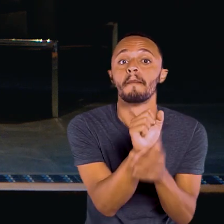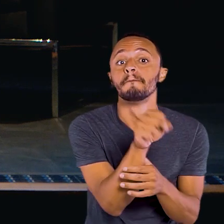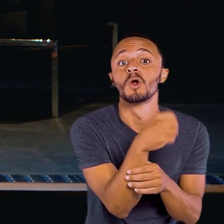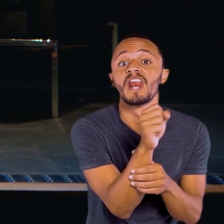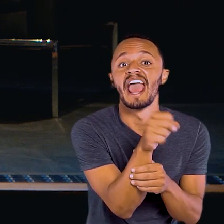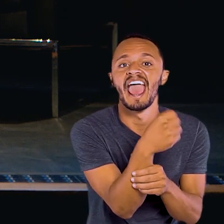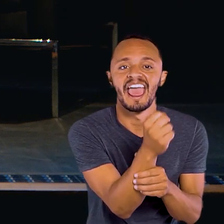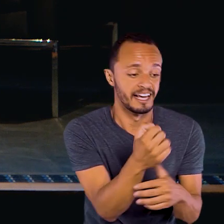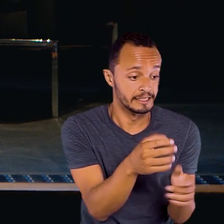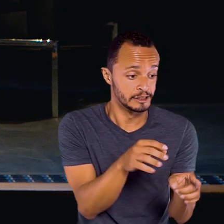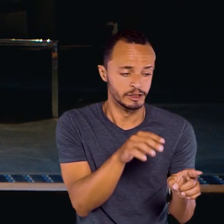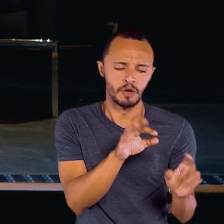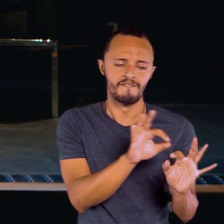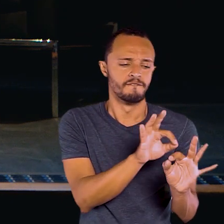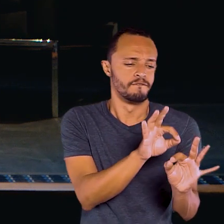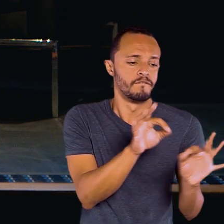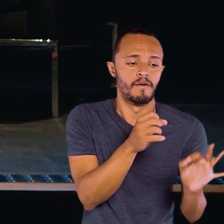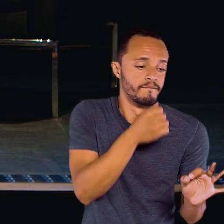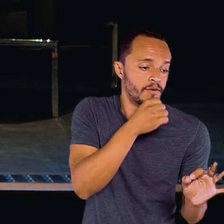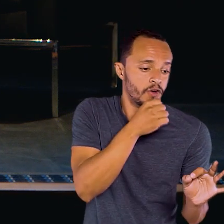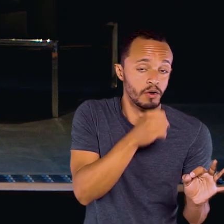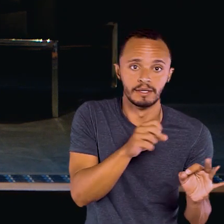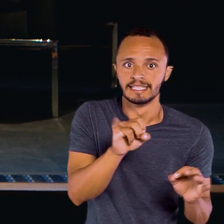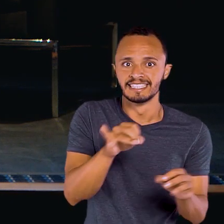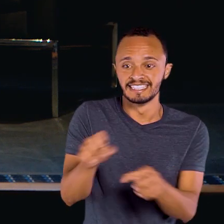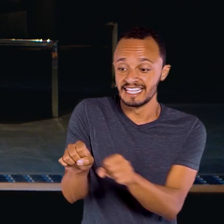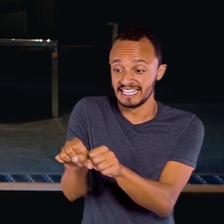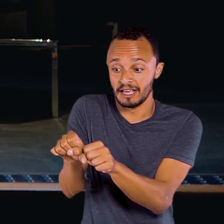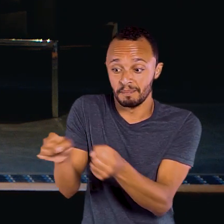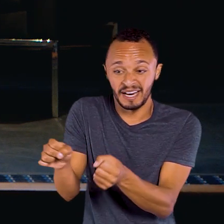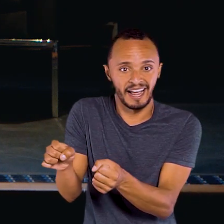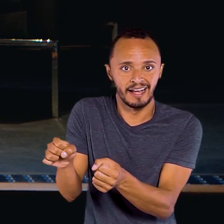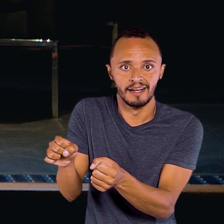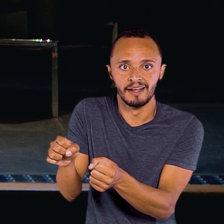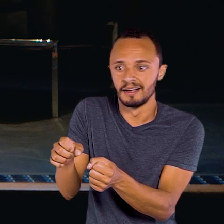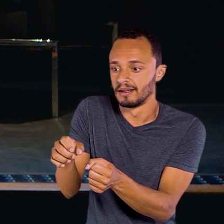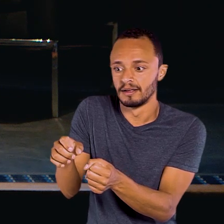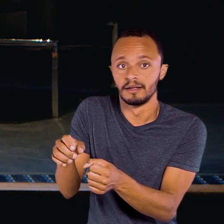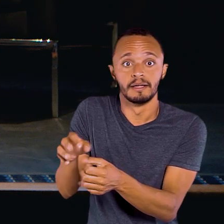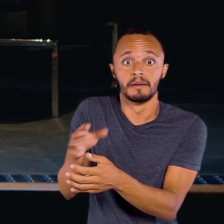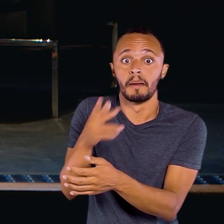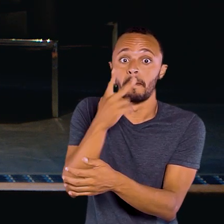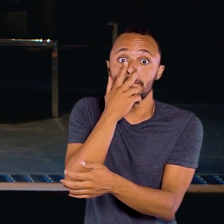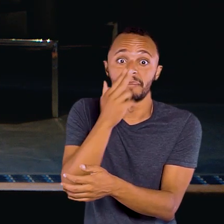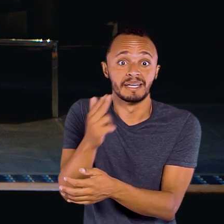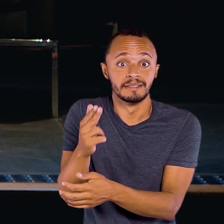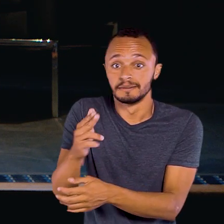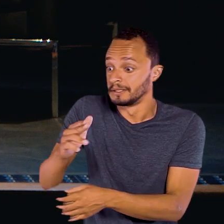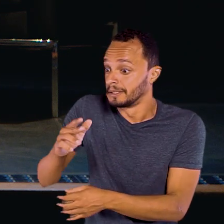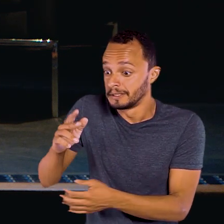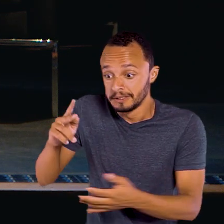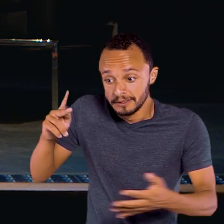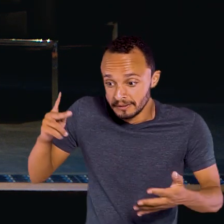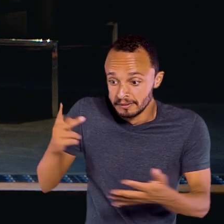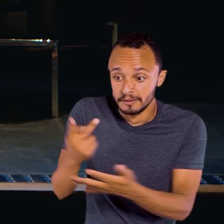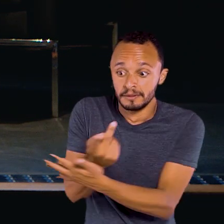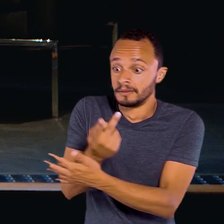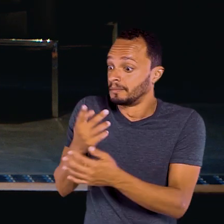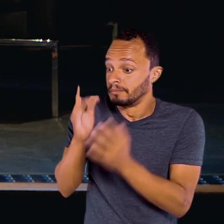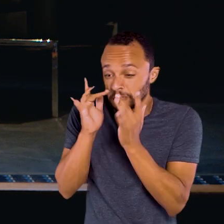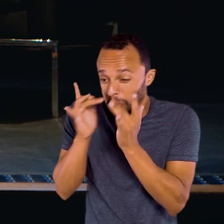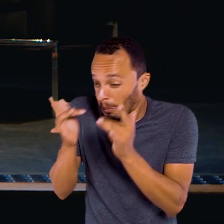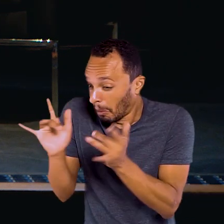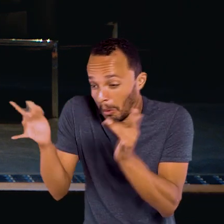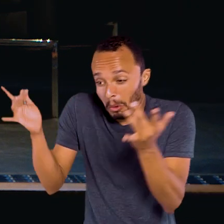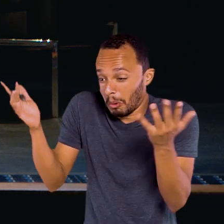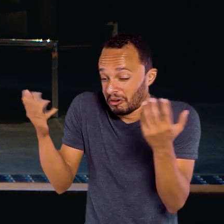tem um significado. Então, quebra uma xícara, parece que você está enterrando o parente de novo, né? Então, já as pessoas que não